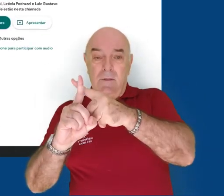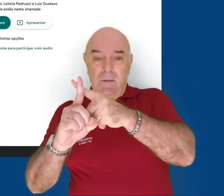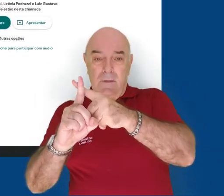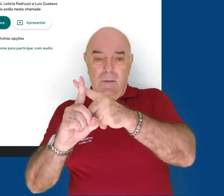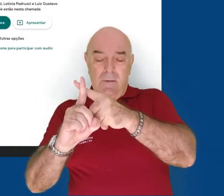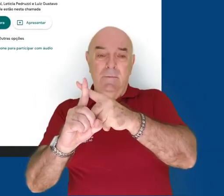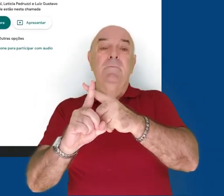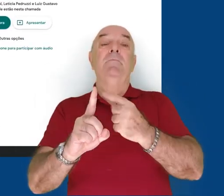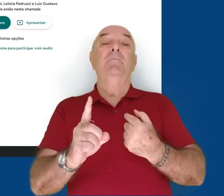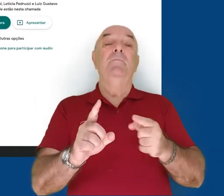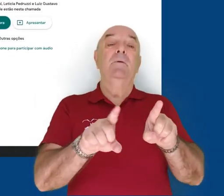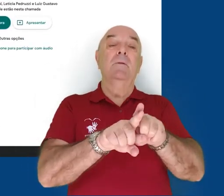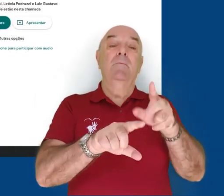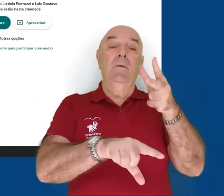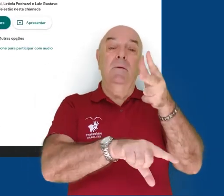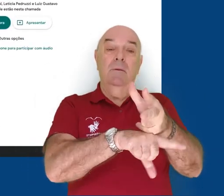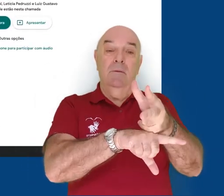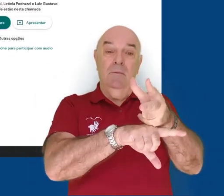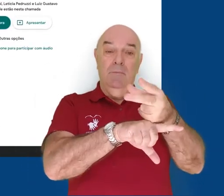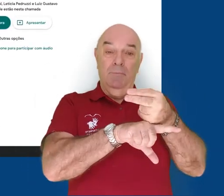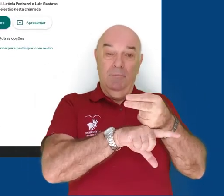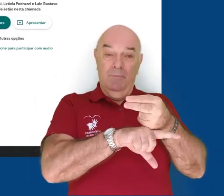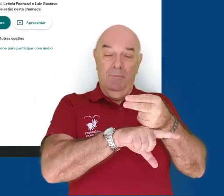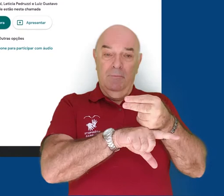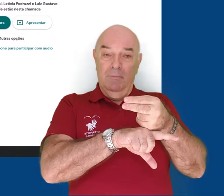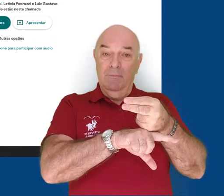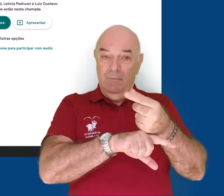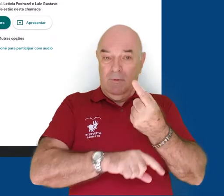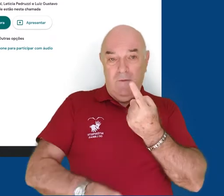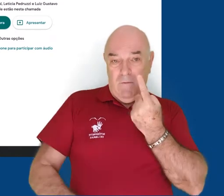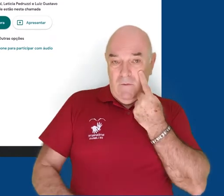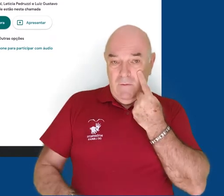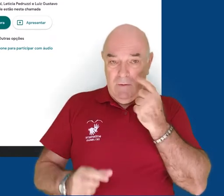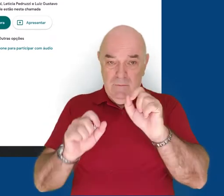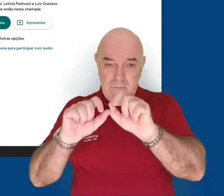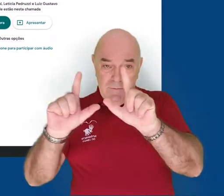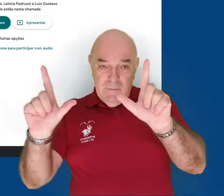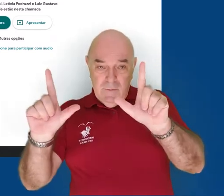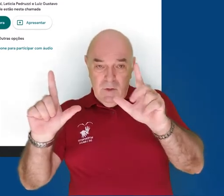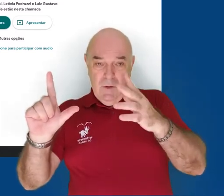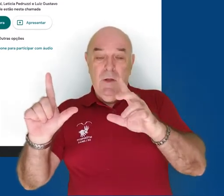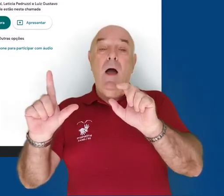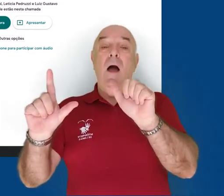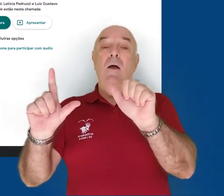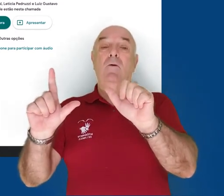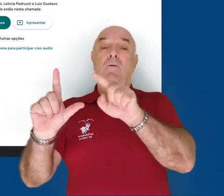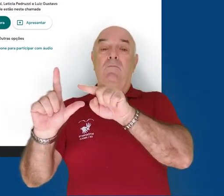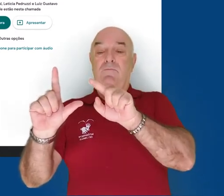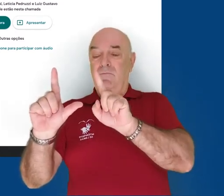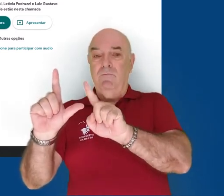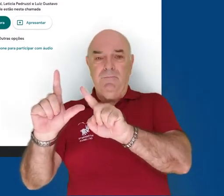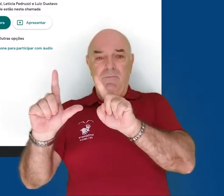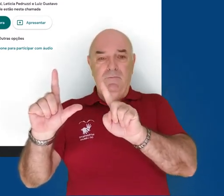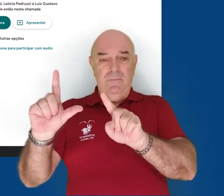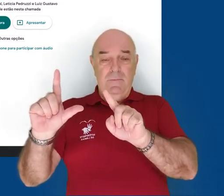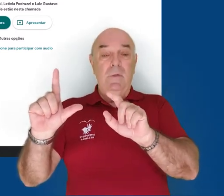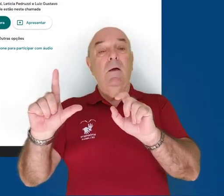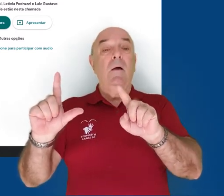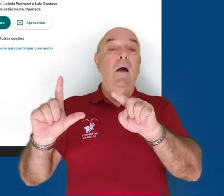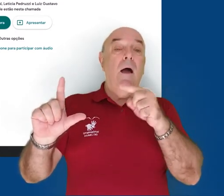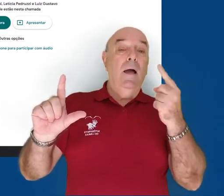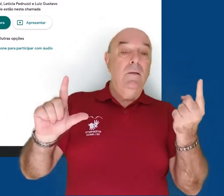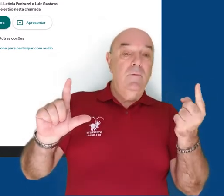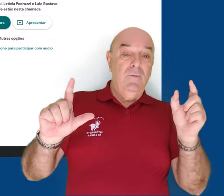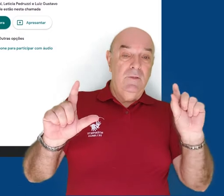câmera desativados clicando nos ícones correspondentes na nossa visualização quando estiver tudo certo